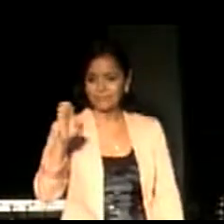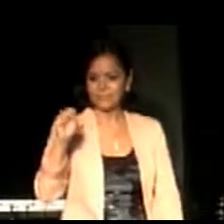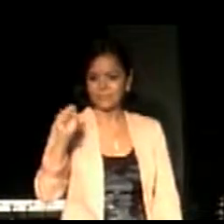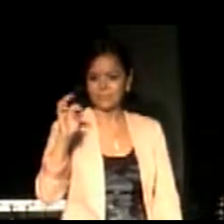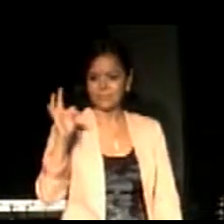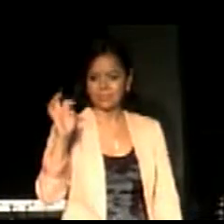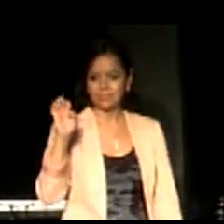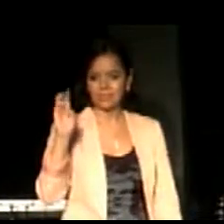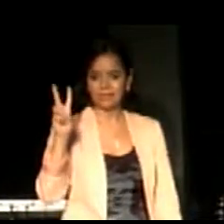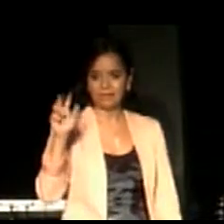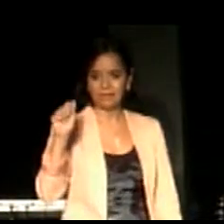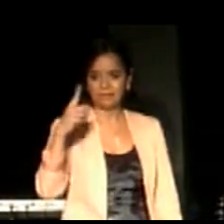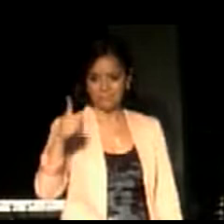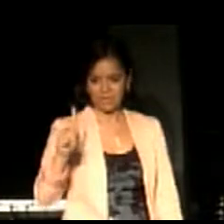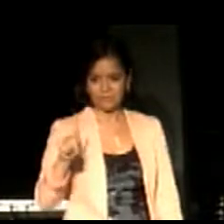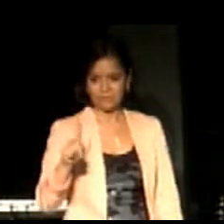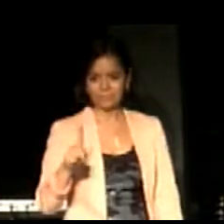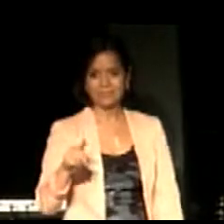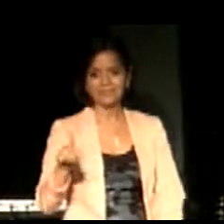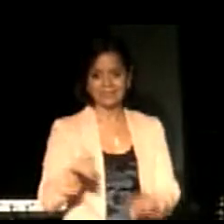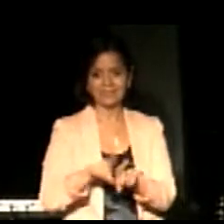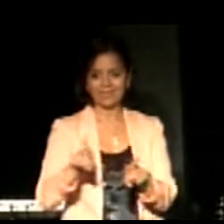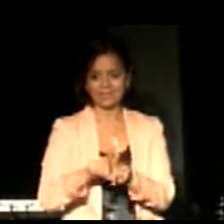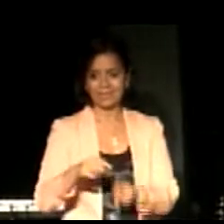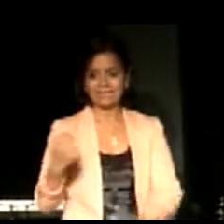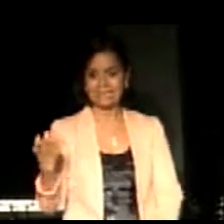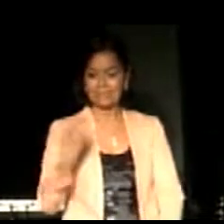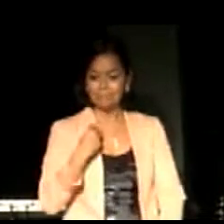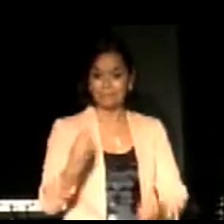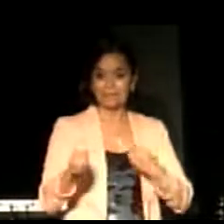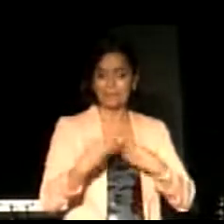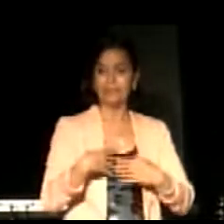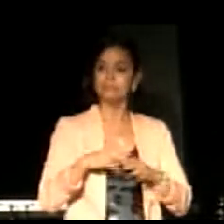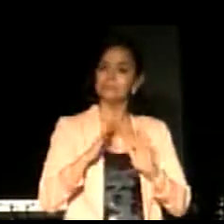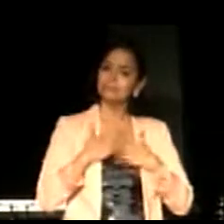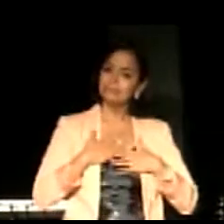lembram do nosso exemplo maior, que é Jesus Cristo.